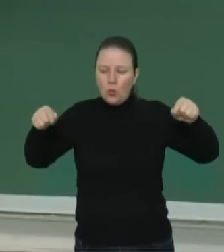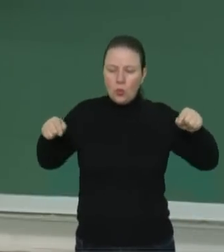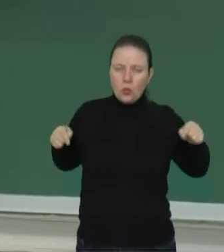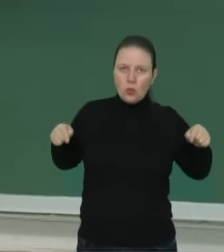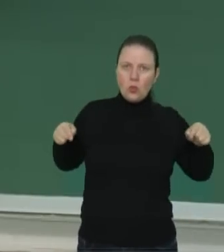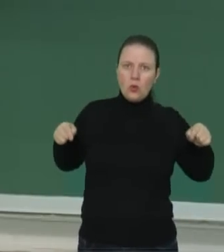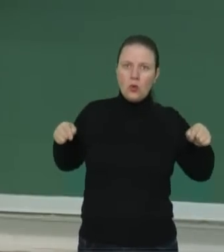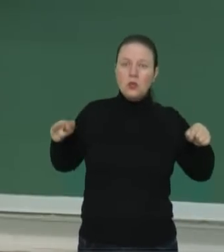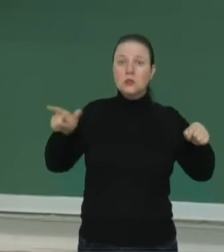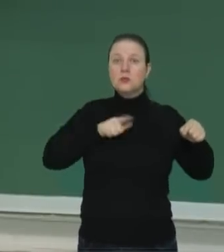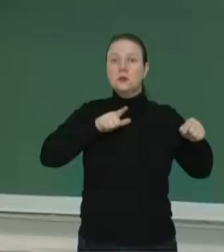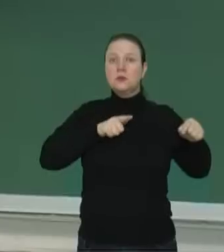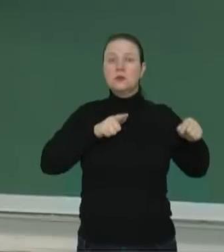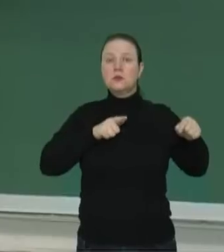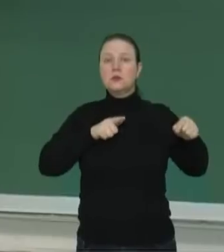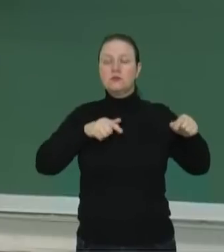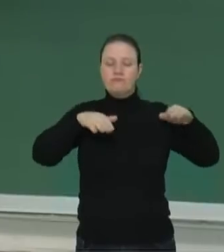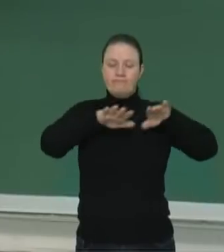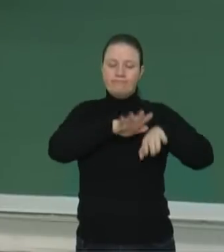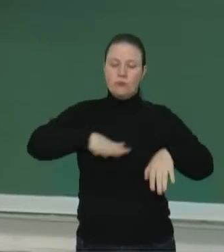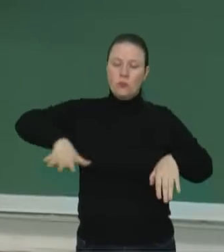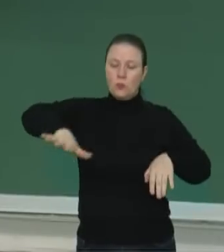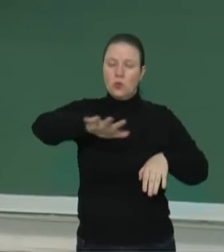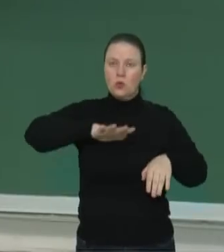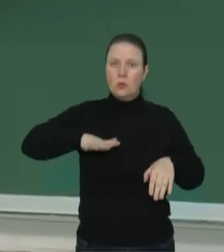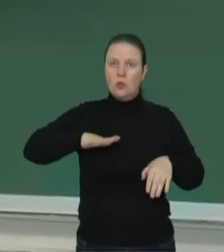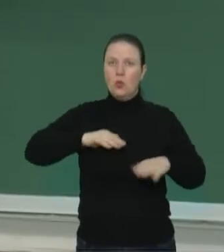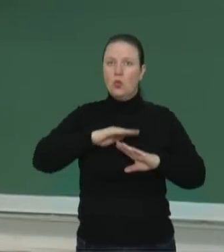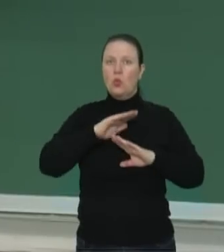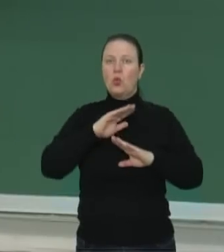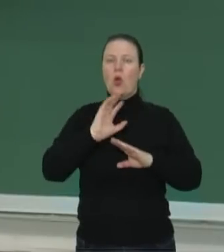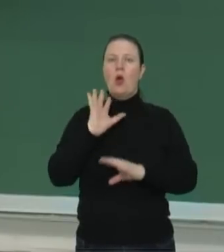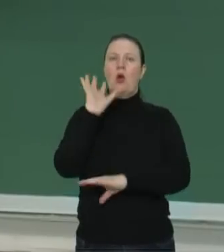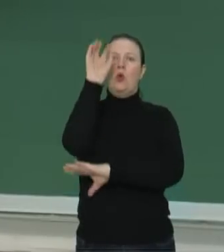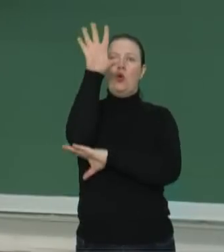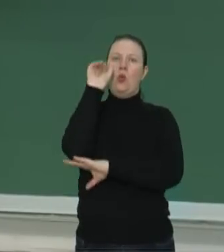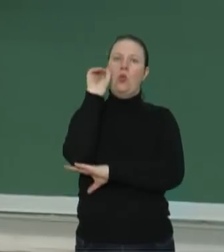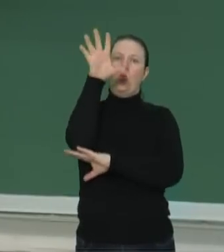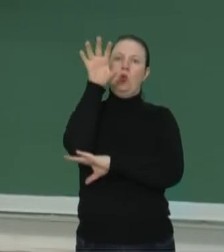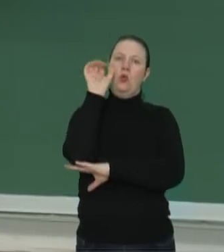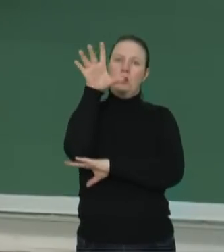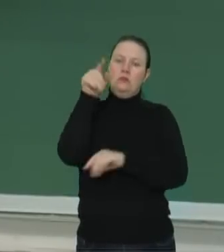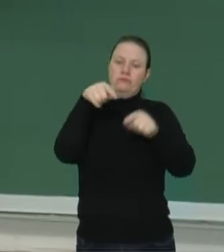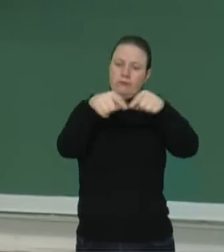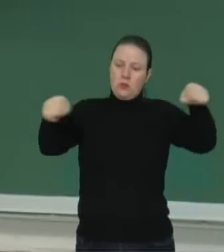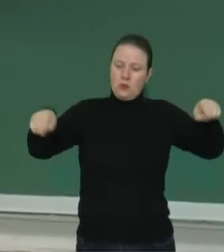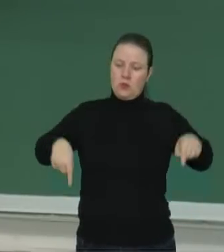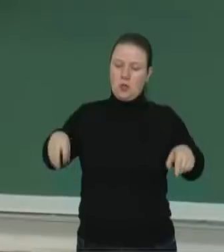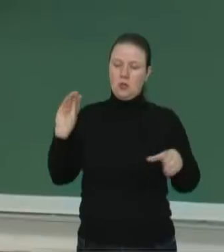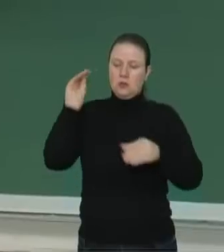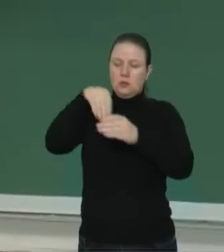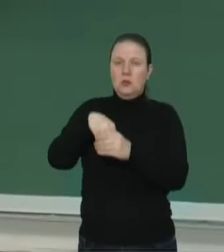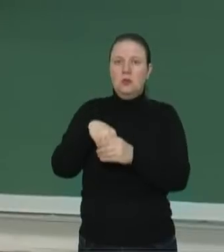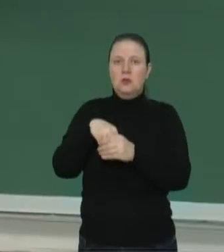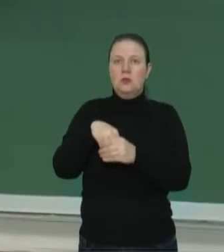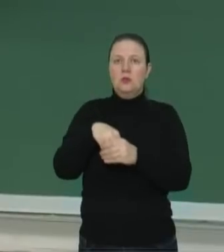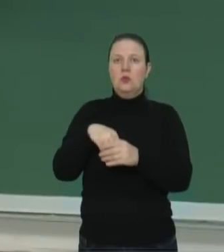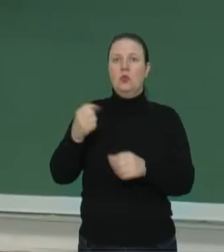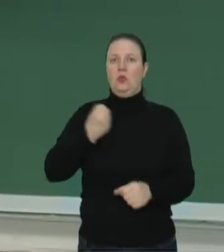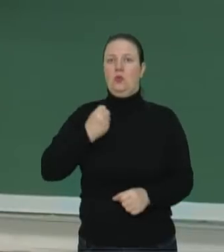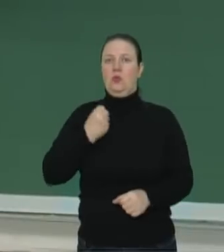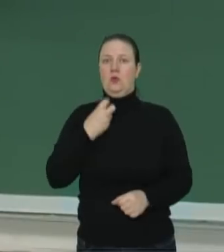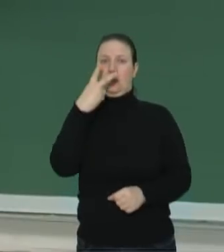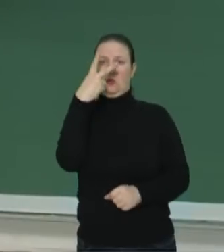linha marcando uma área. Todas as cestas marcadas dentro dessa área, elas valerão